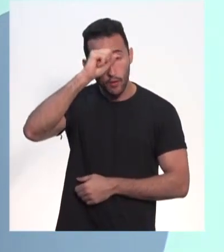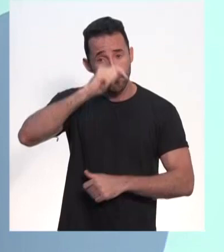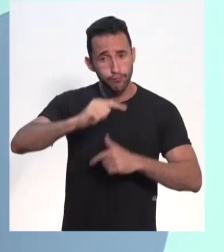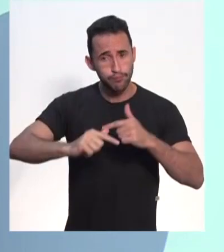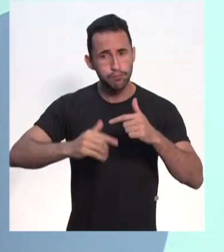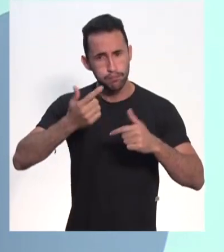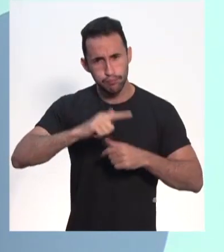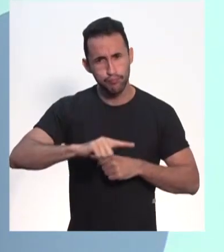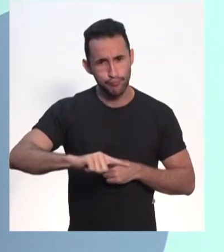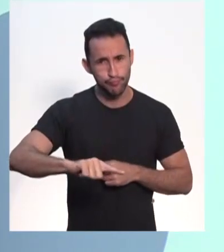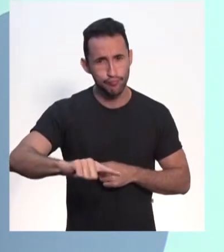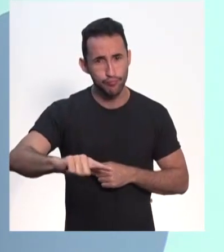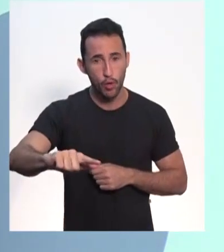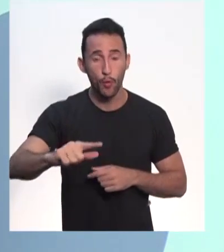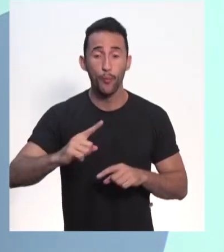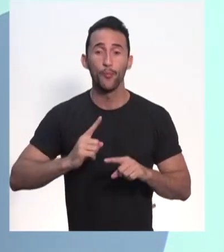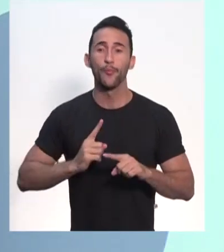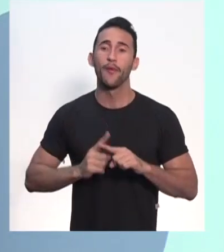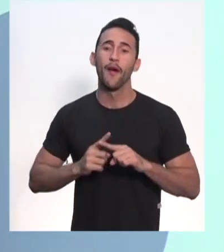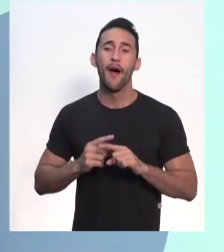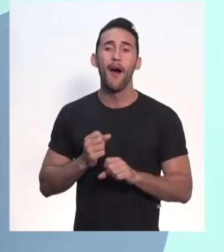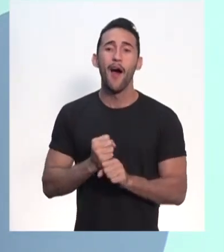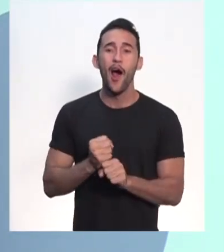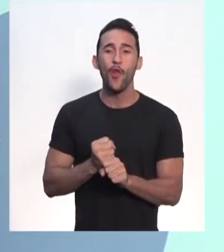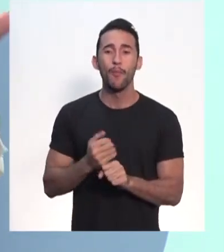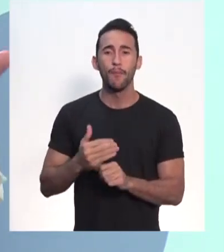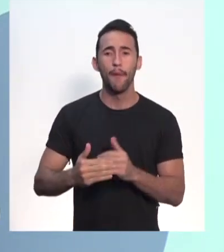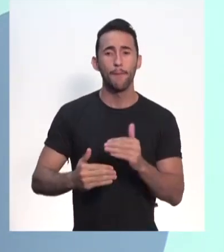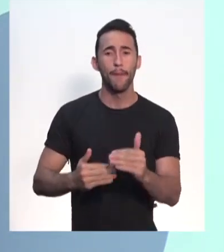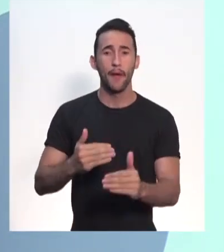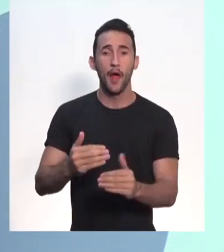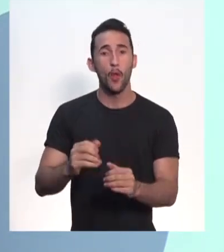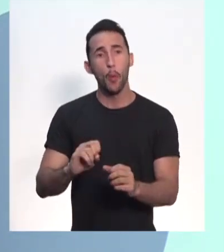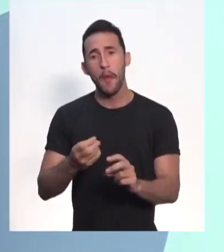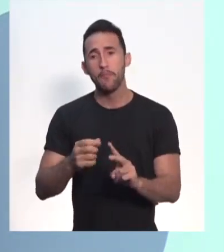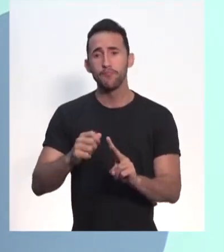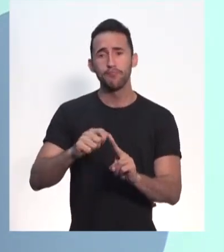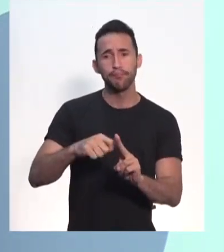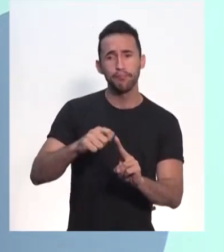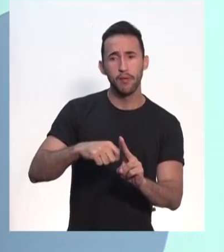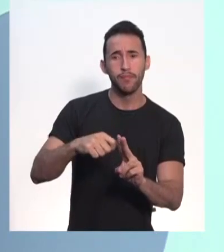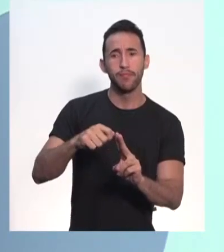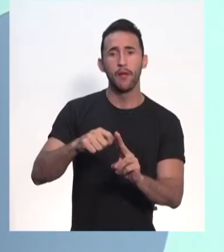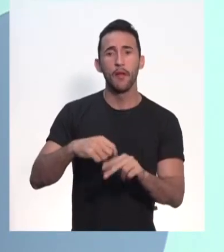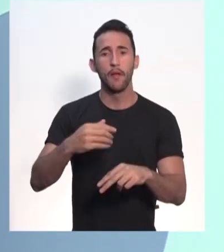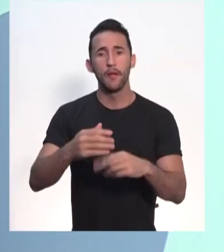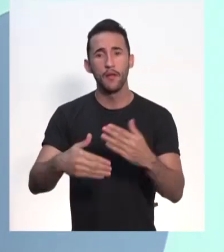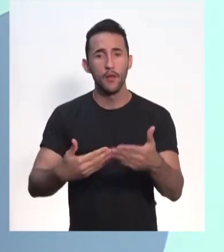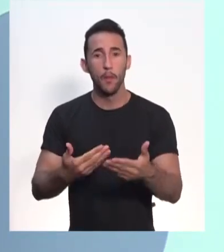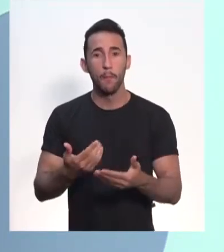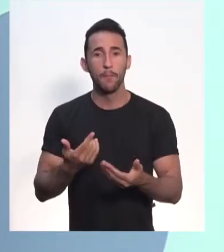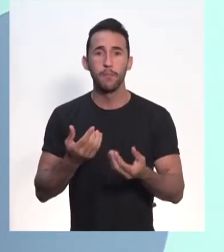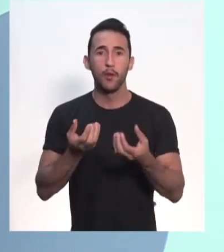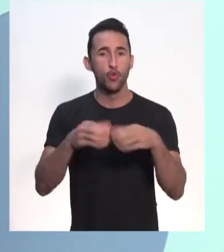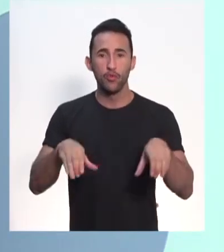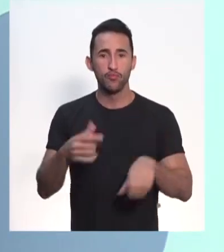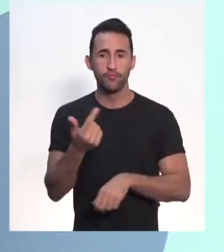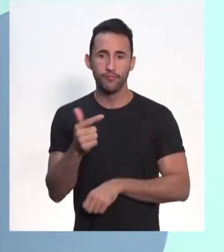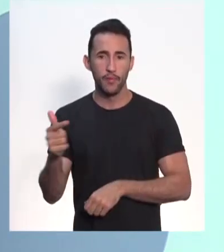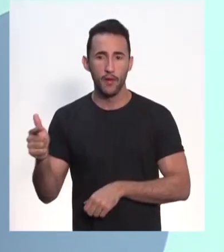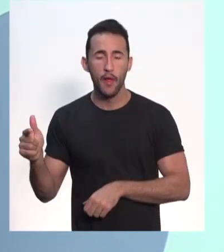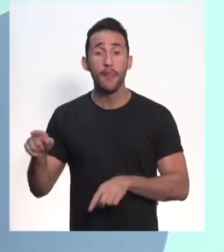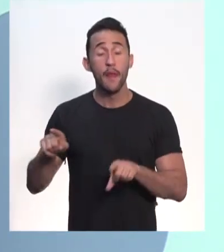professor sabe até onde foi, porque nós tivemos aí, nós começamos as aulas lá em fevereiro e paramos